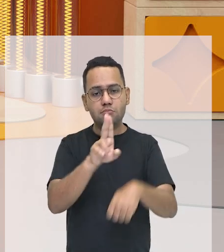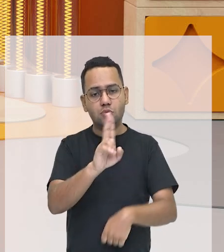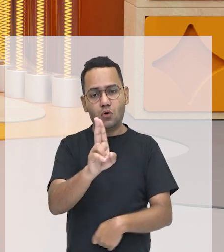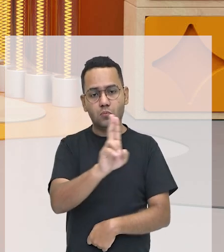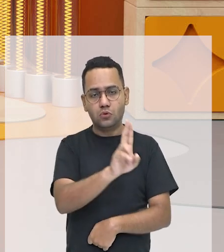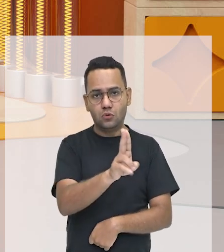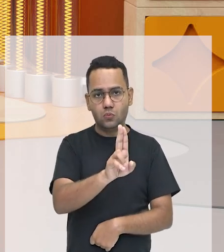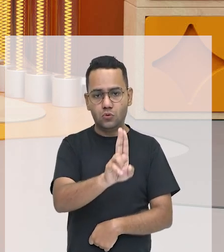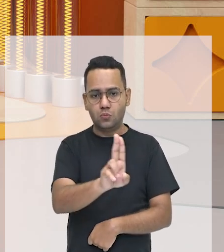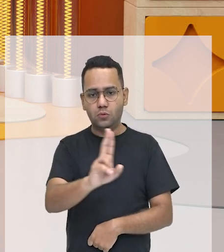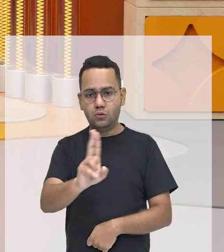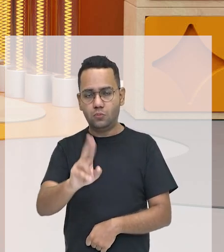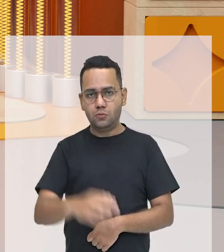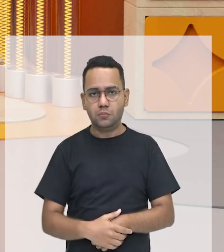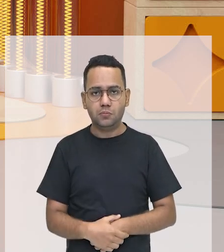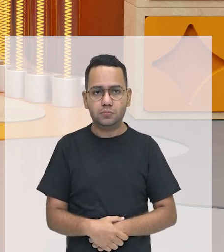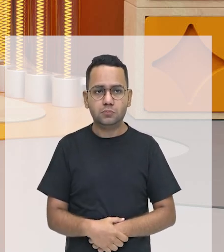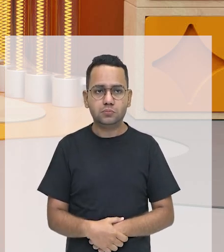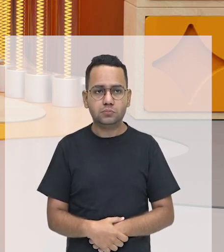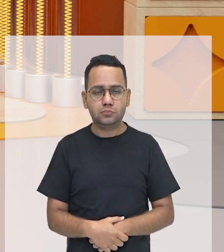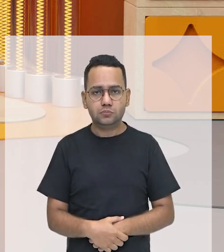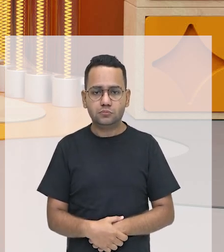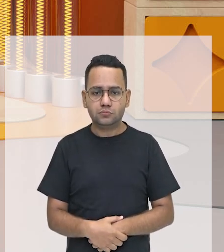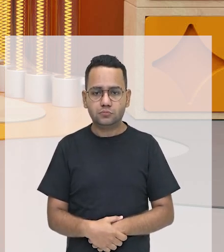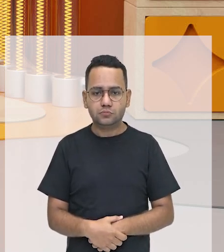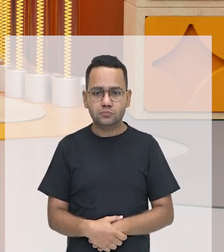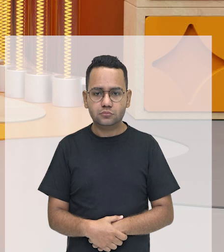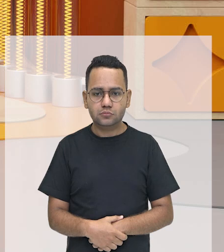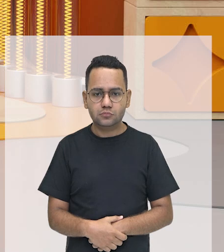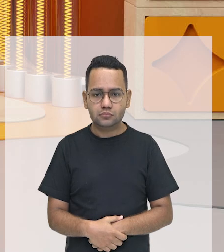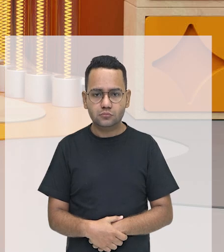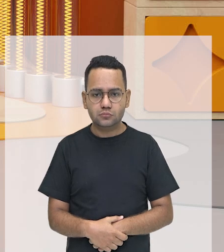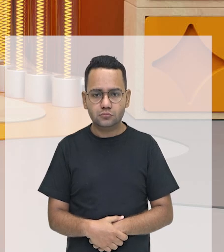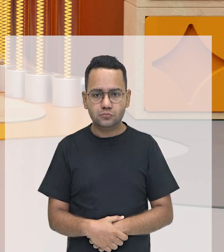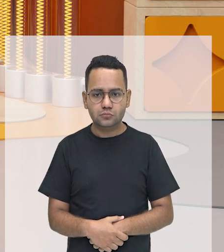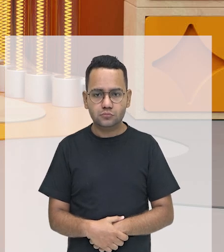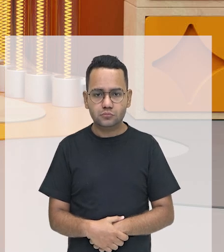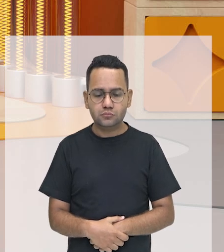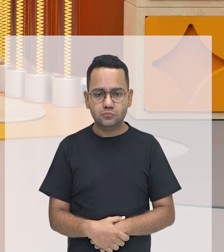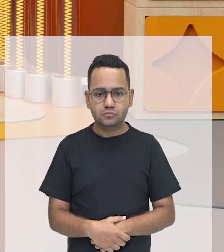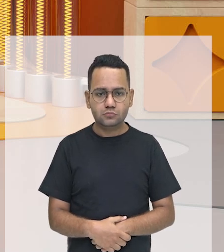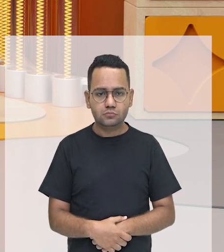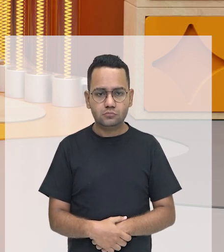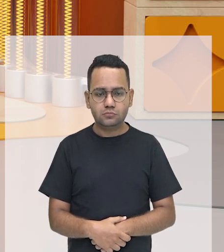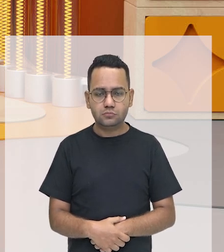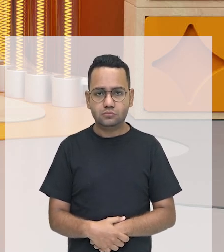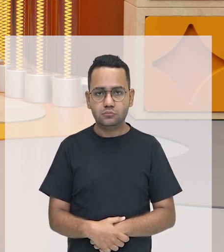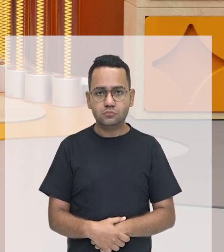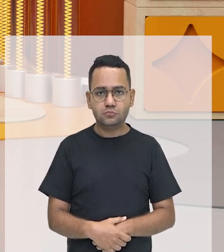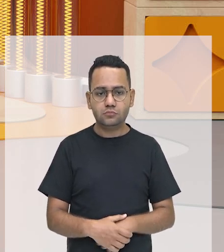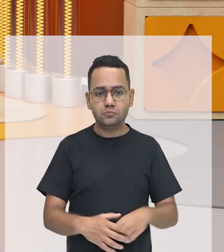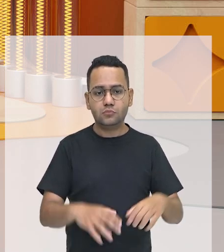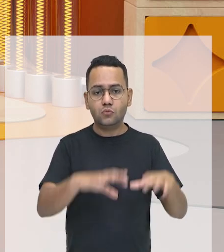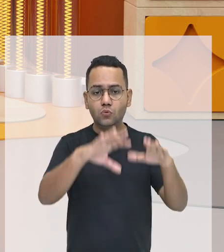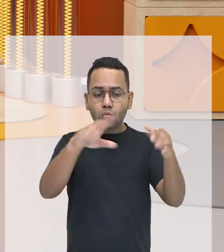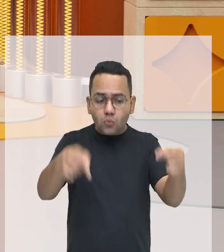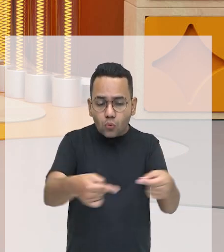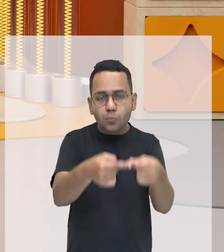Azerbaijão, Bielorrússia, Moldávia e a Ucrânia vão estar na parte